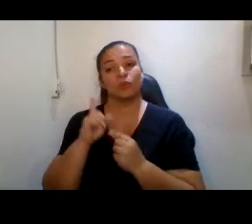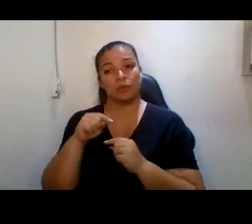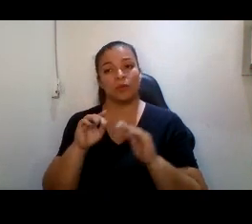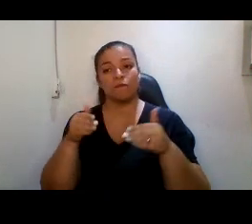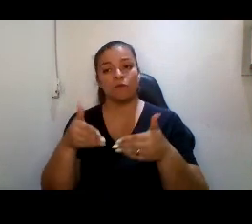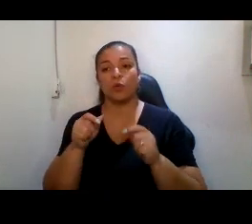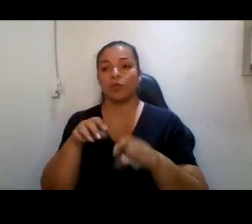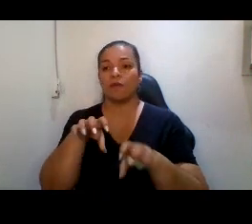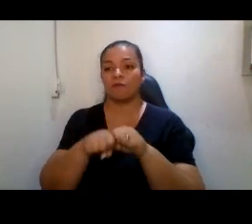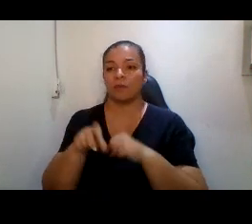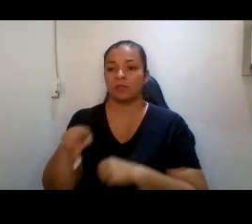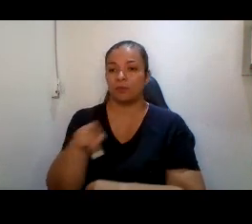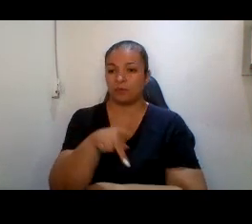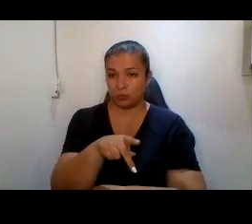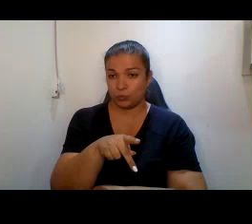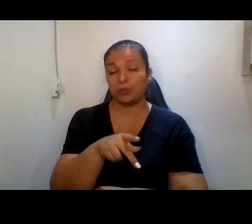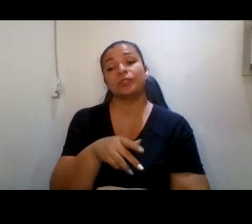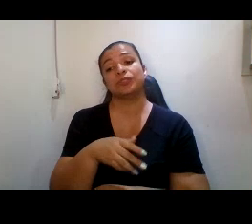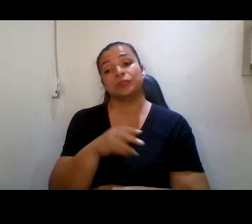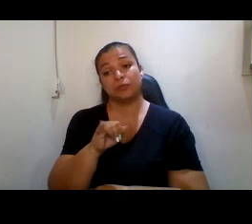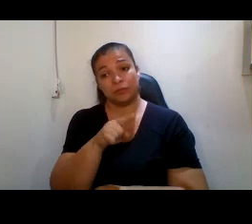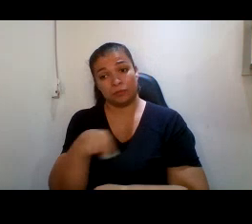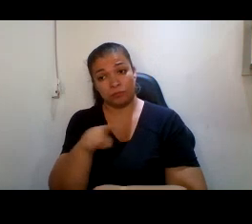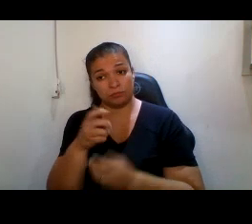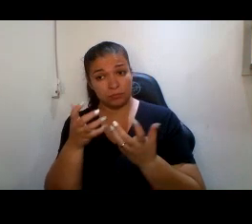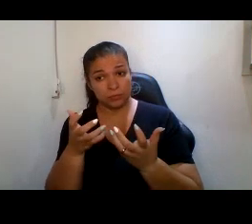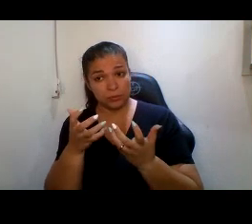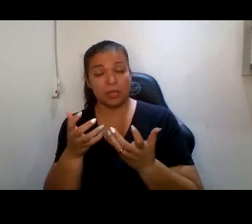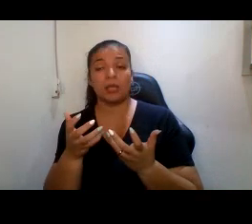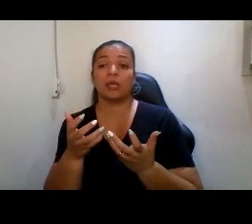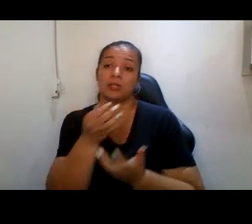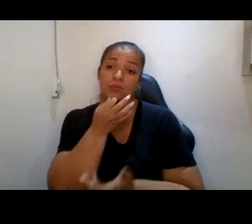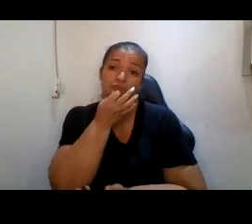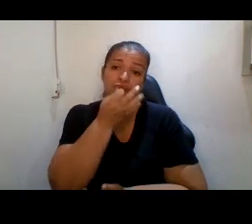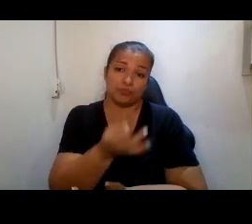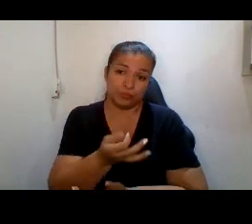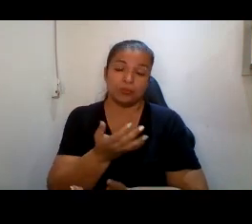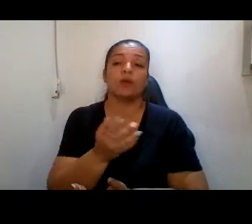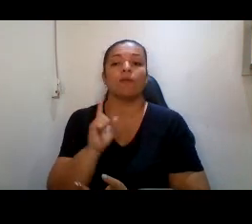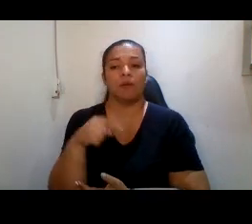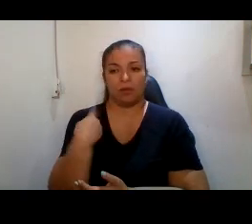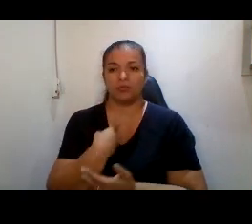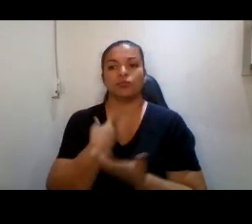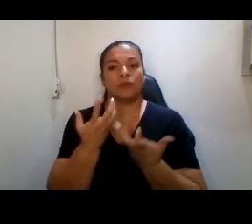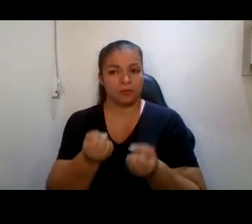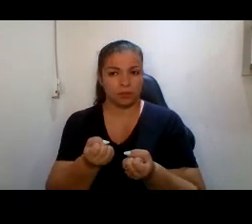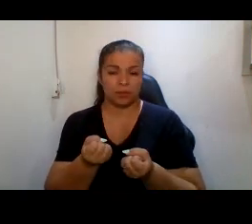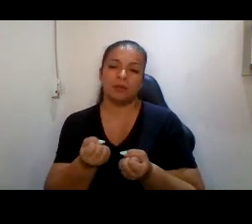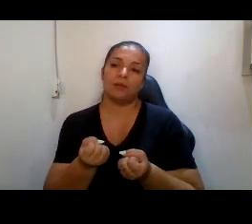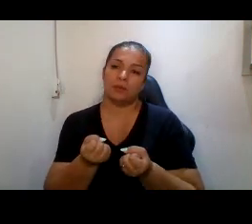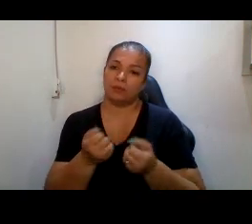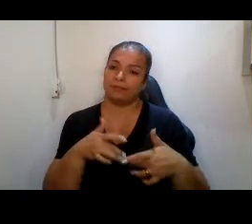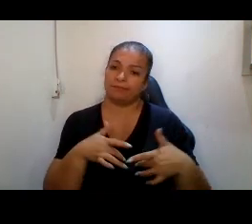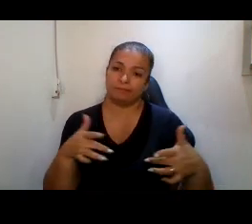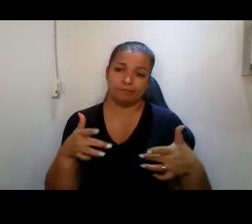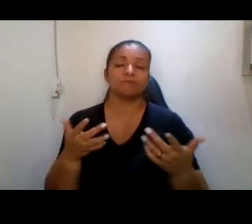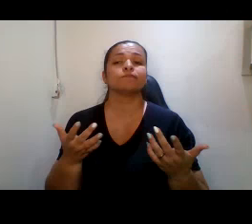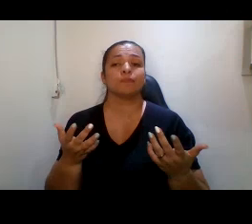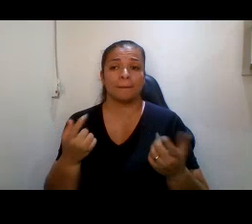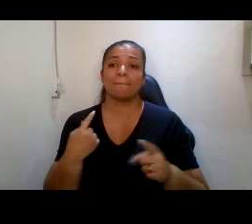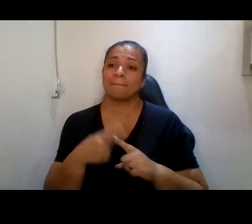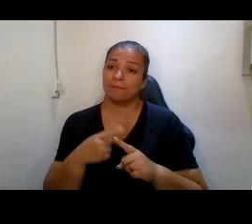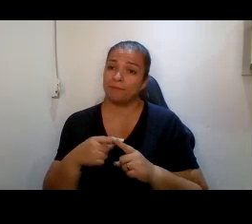e se vocês quiserem sugerir, a gente aceita, né? De bom grado, porque a gente quer que